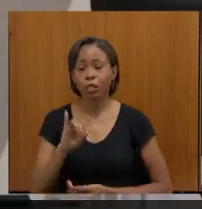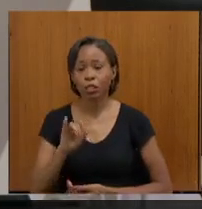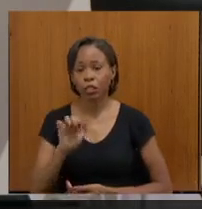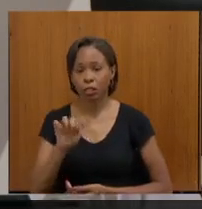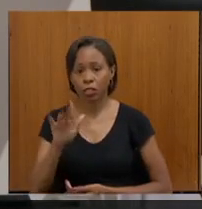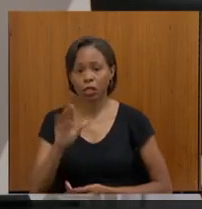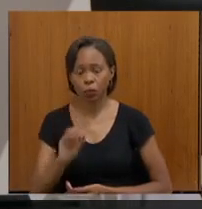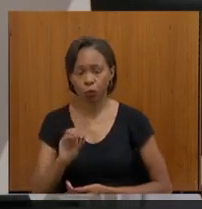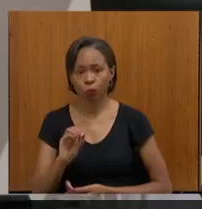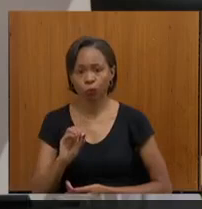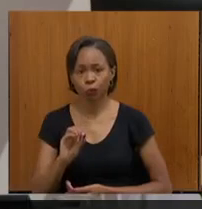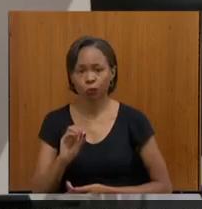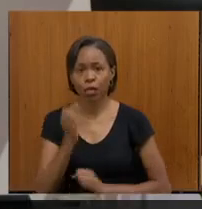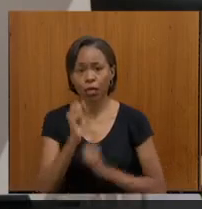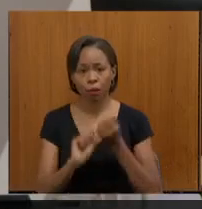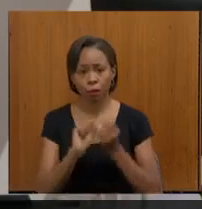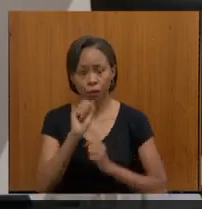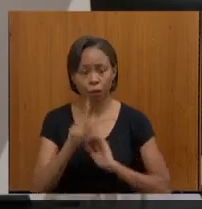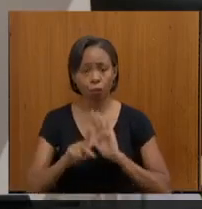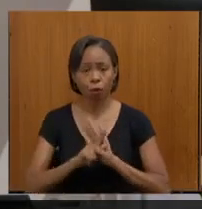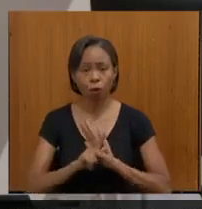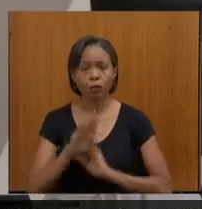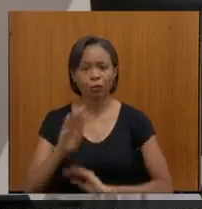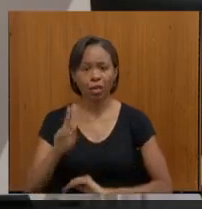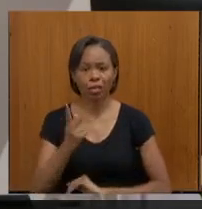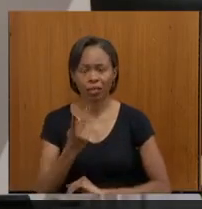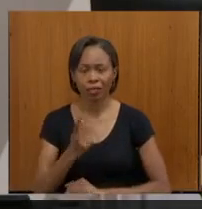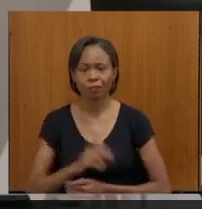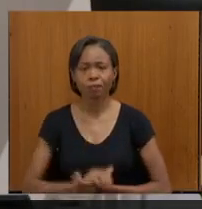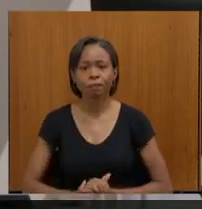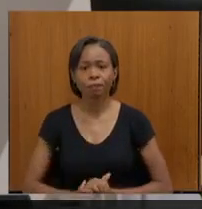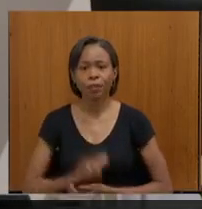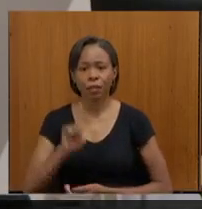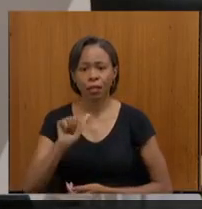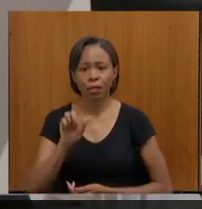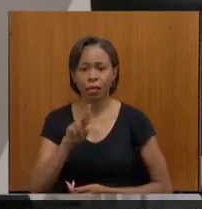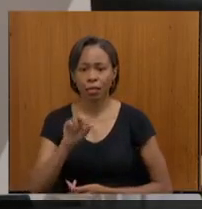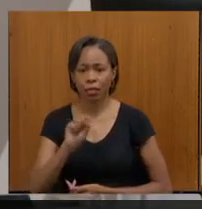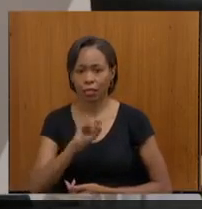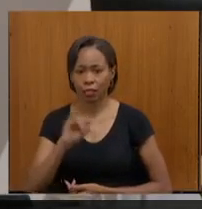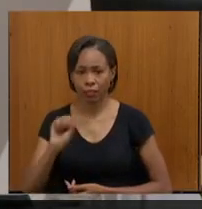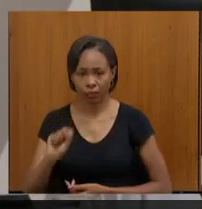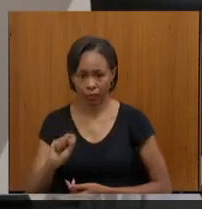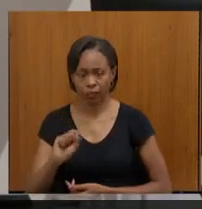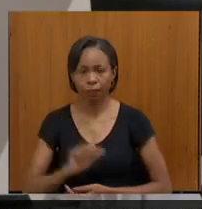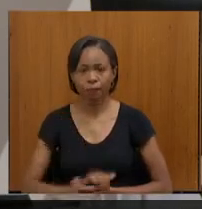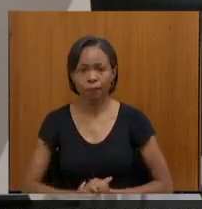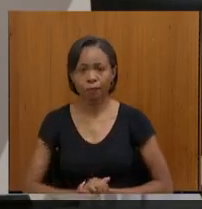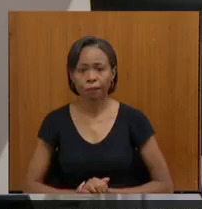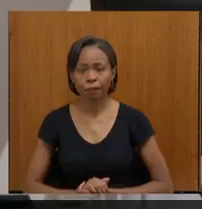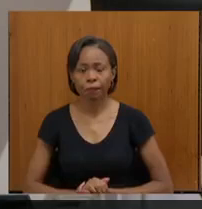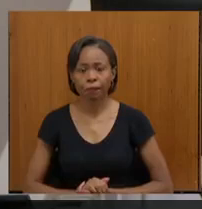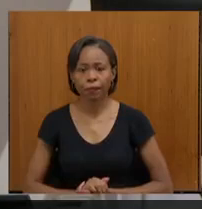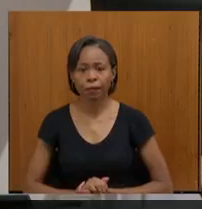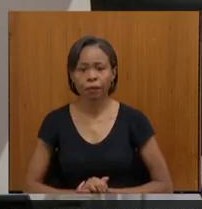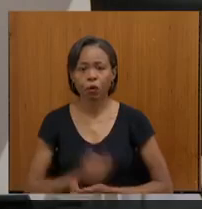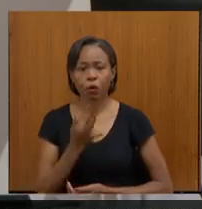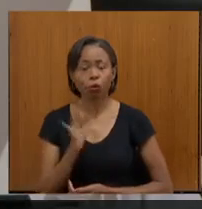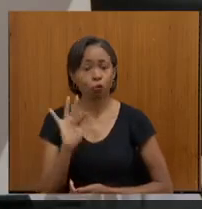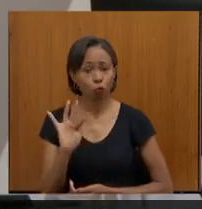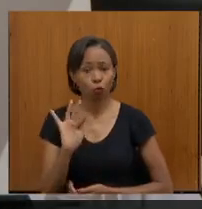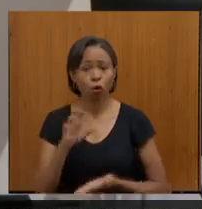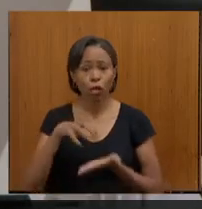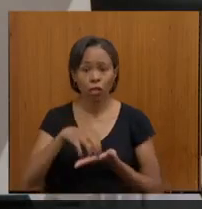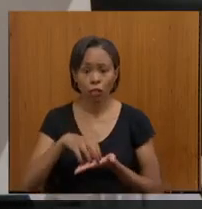da Regional Metropolitana Oi Larissa Assunção Oliveira Santos da fundação Estadual do meio ambiente e